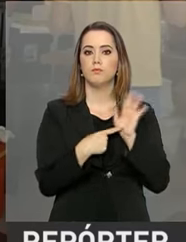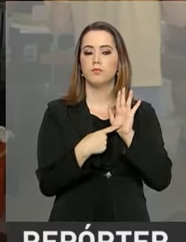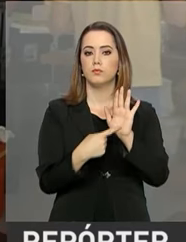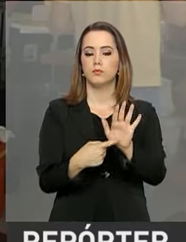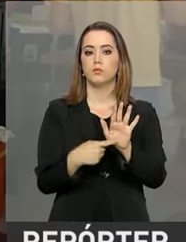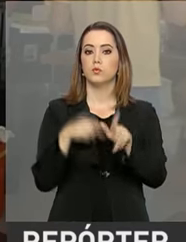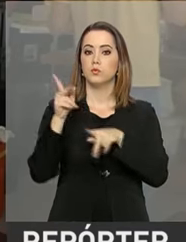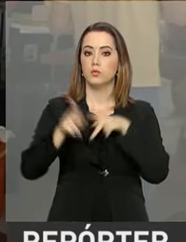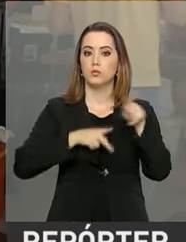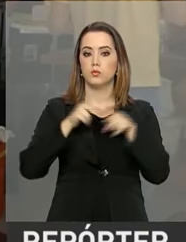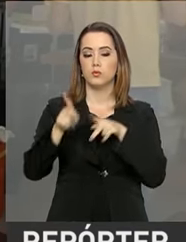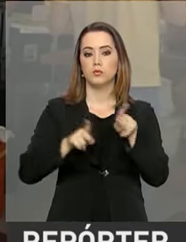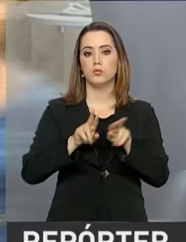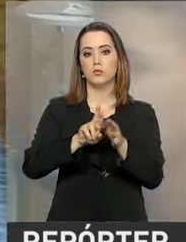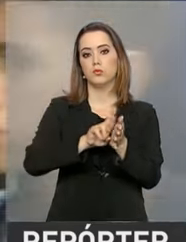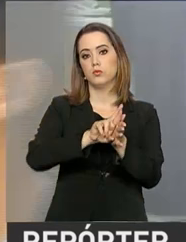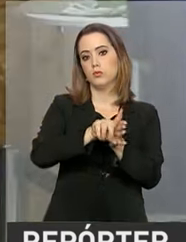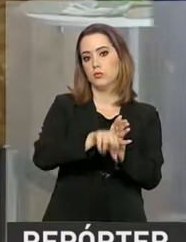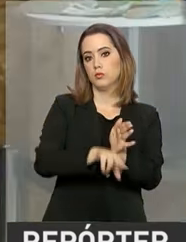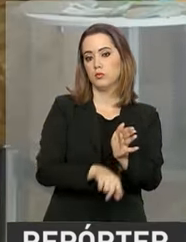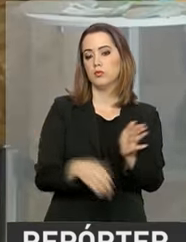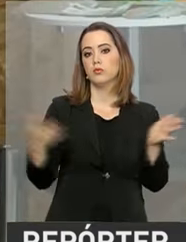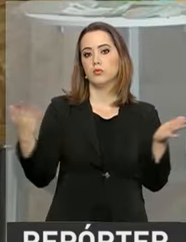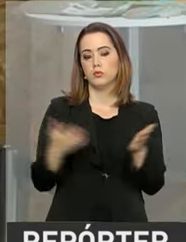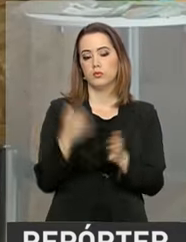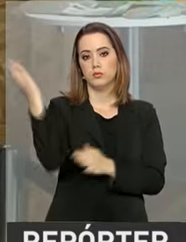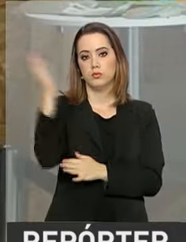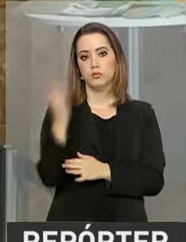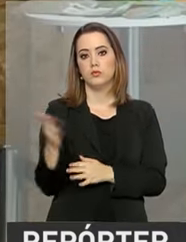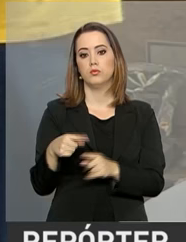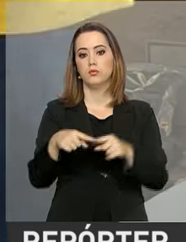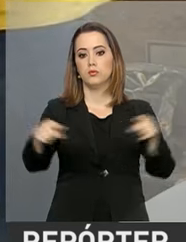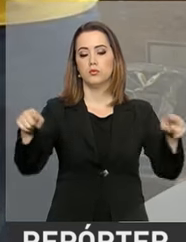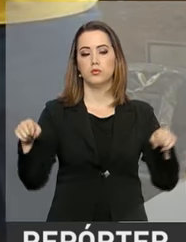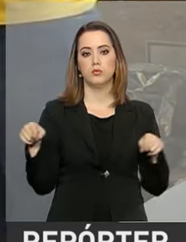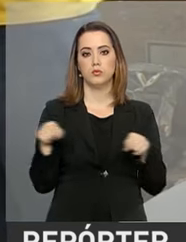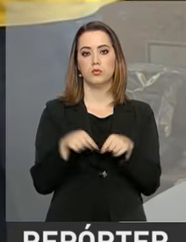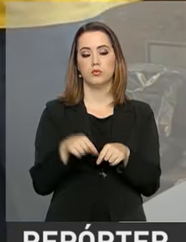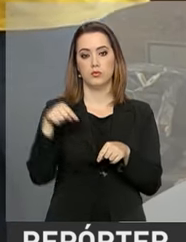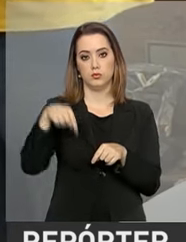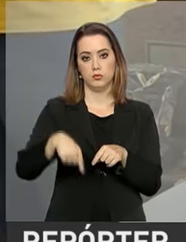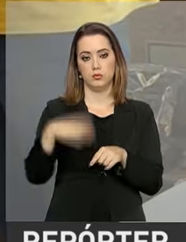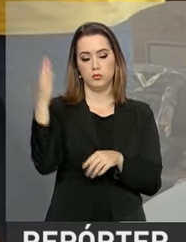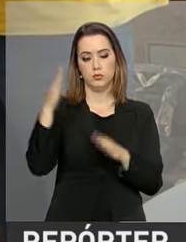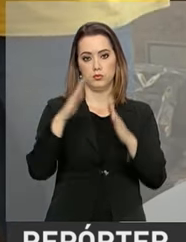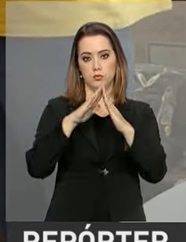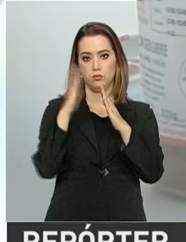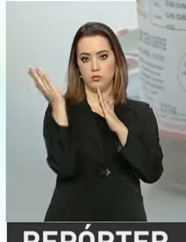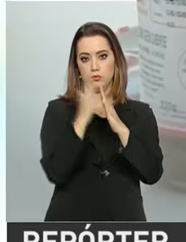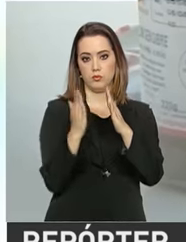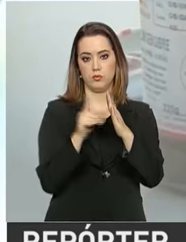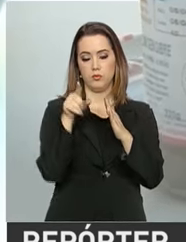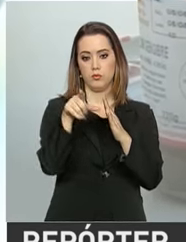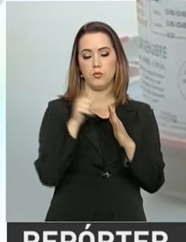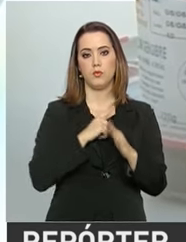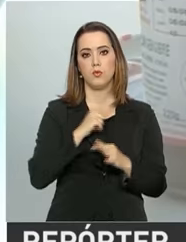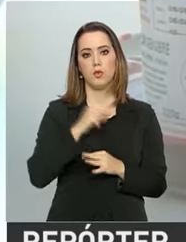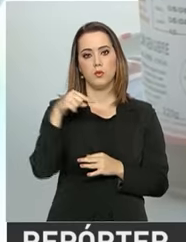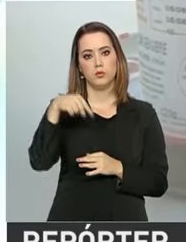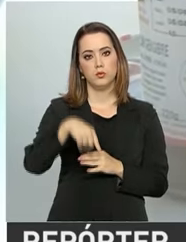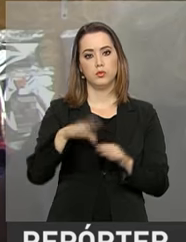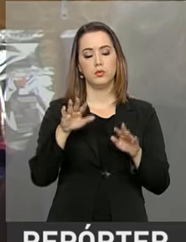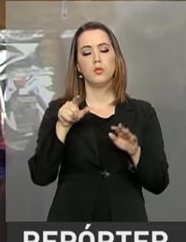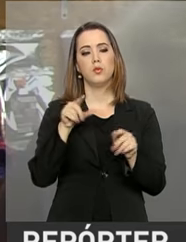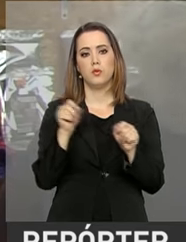povos e biodiversidade do Brasil montada no espaço da casa Brasil os ingredientes usados nas receitas são da agricultura